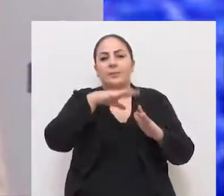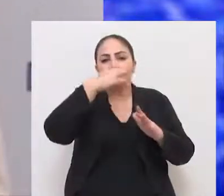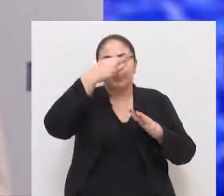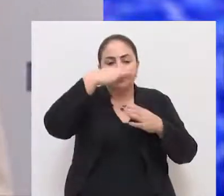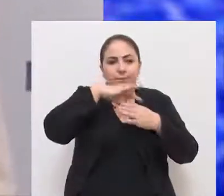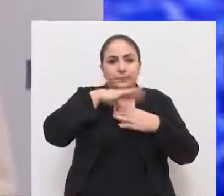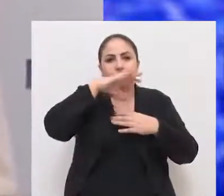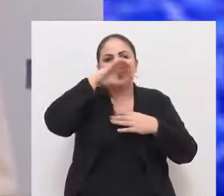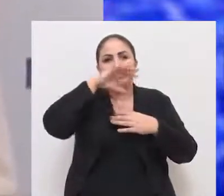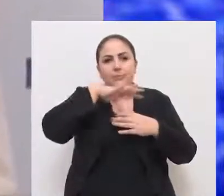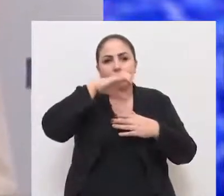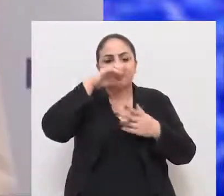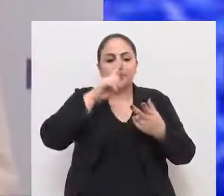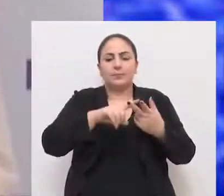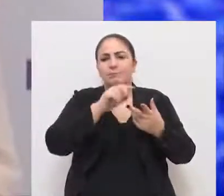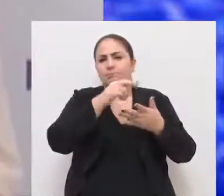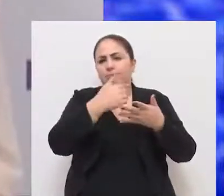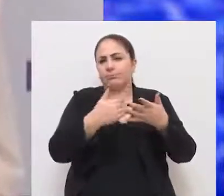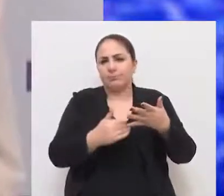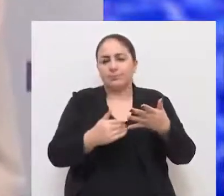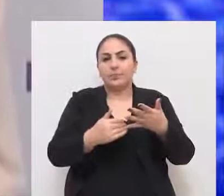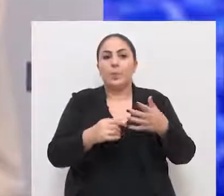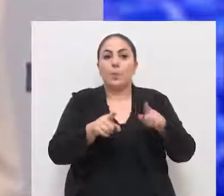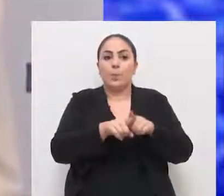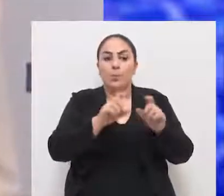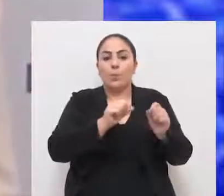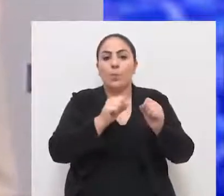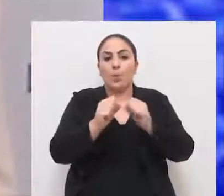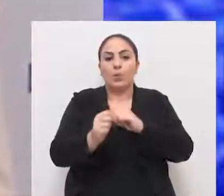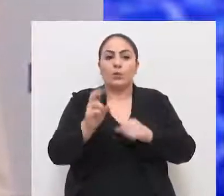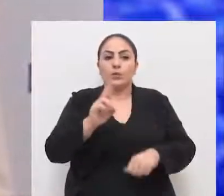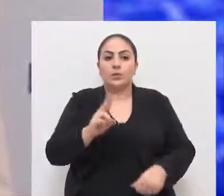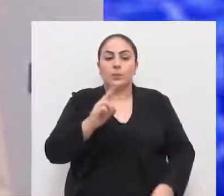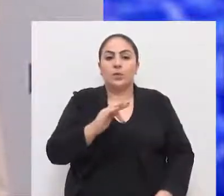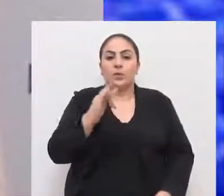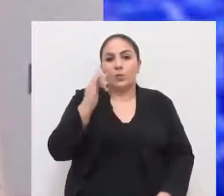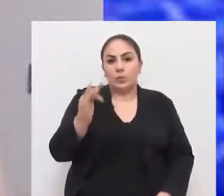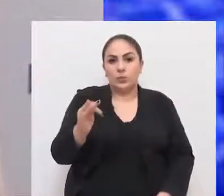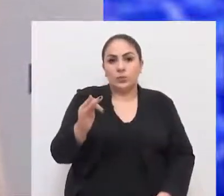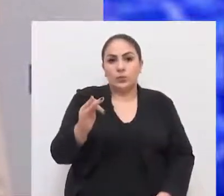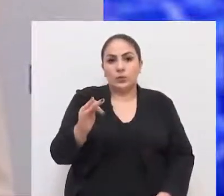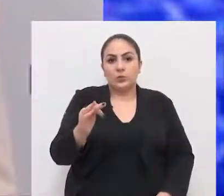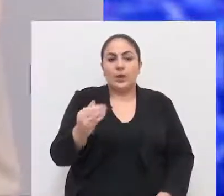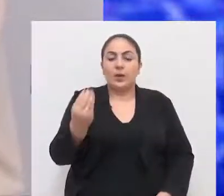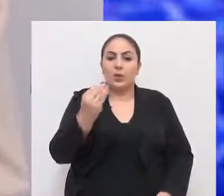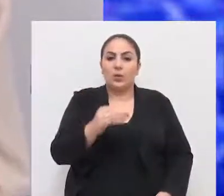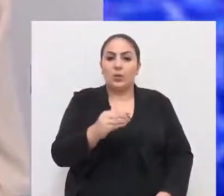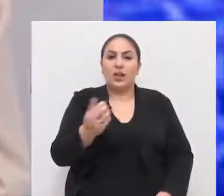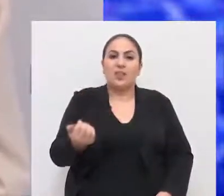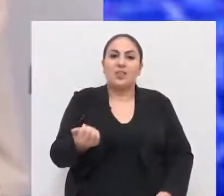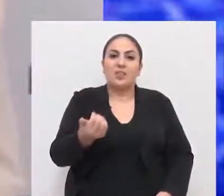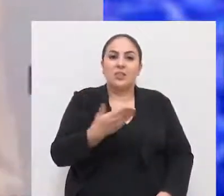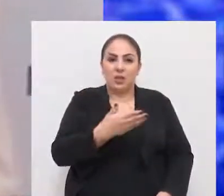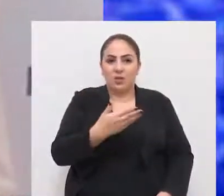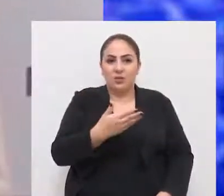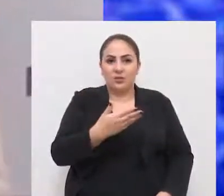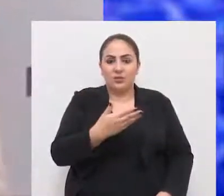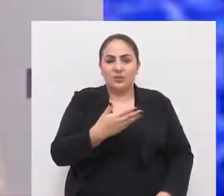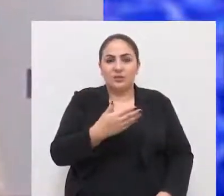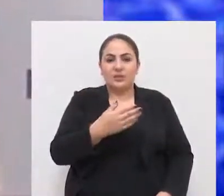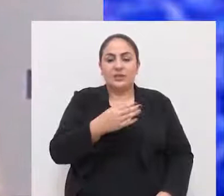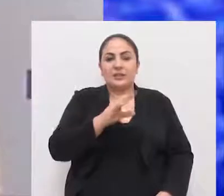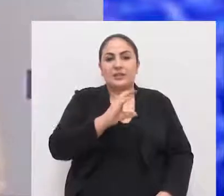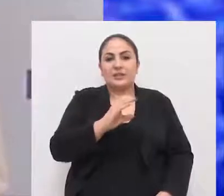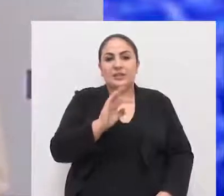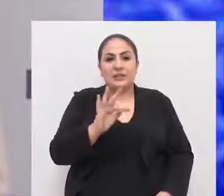como respiradores, etc., que poderão servir no futuro para a instalação de novos